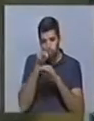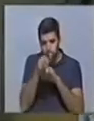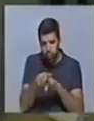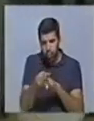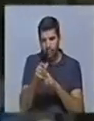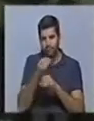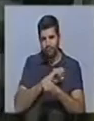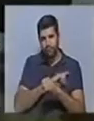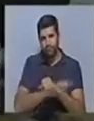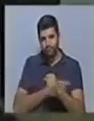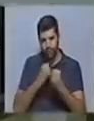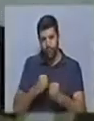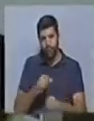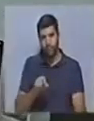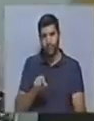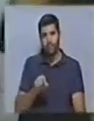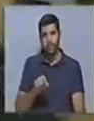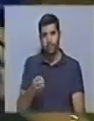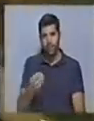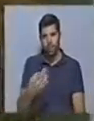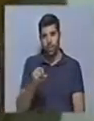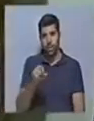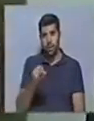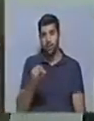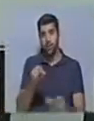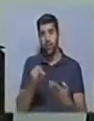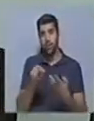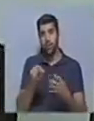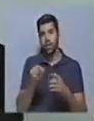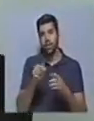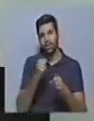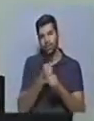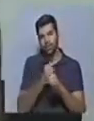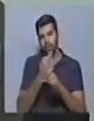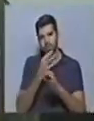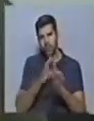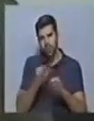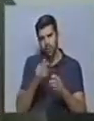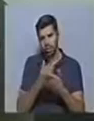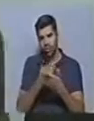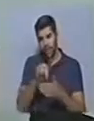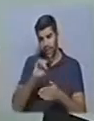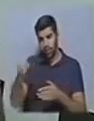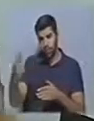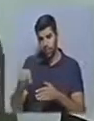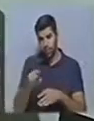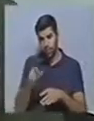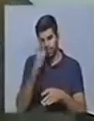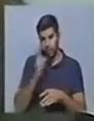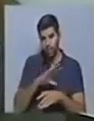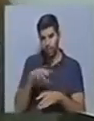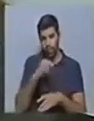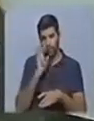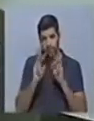Luís. Potentíssimo. Vamos aqui conversar um bocadinho sobre esta belíssima ação que vocês estão a levar a cabo nesta escola e noutras também, neste Dia Mundial da Visão.